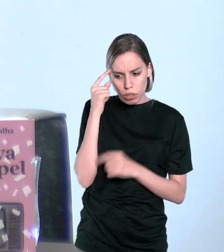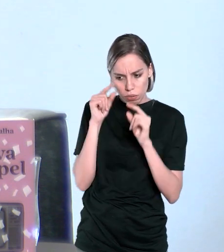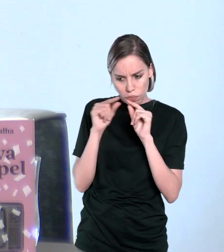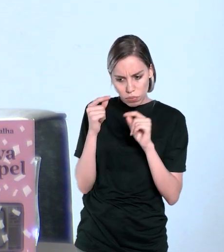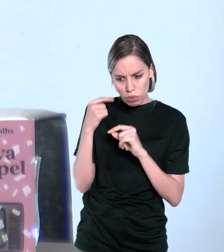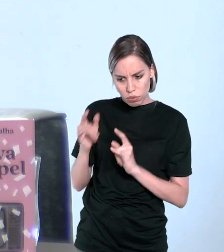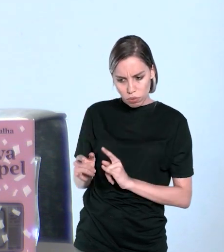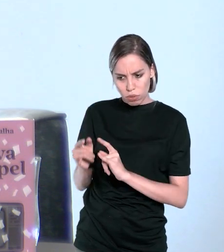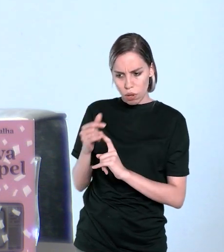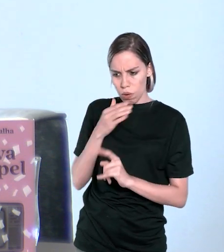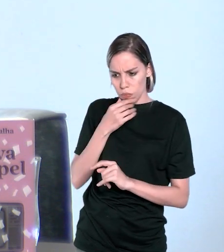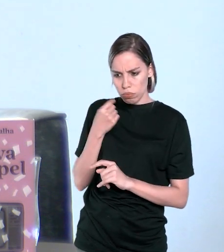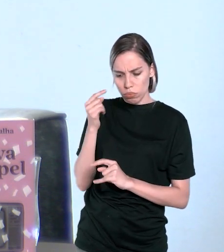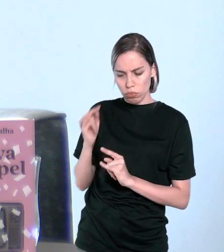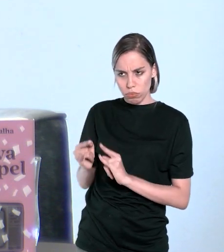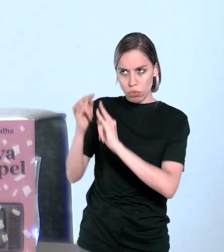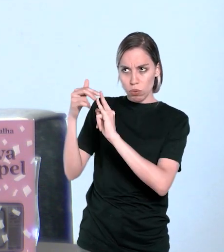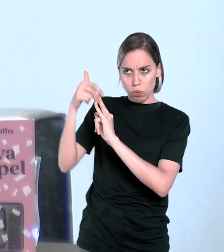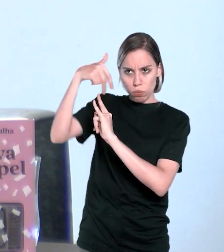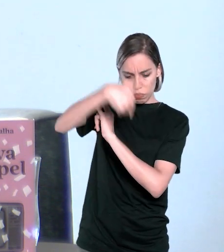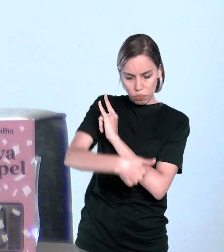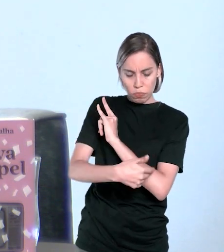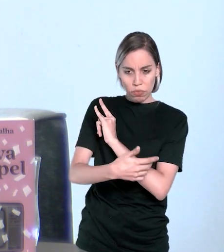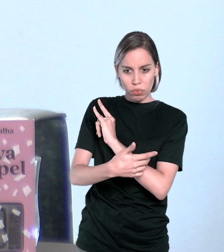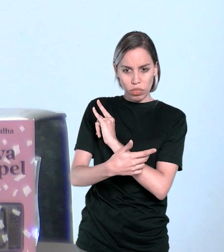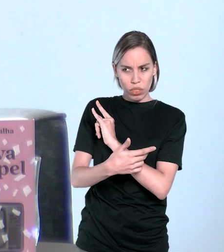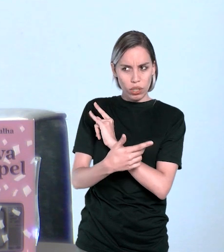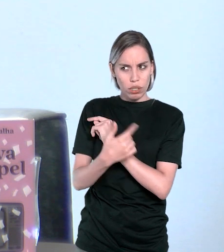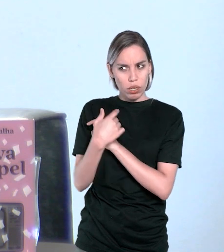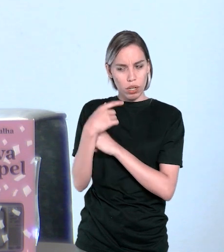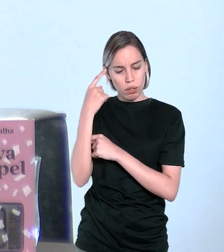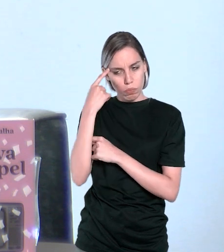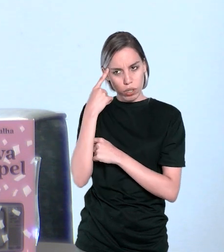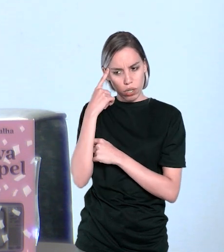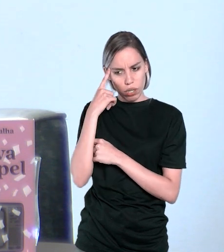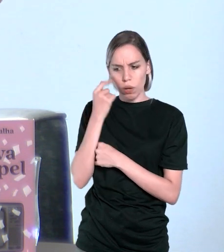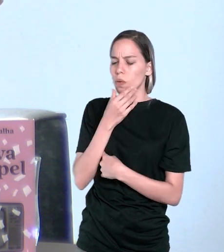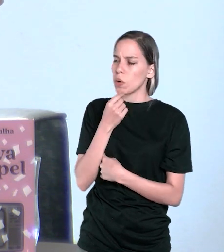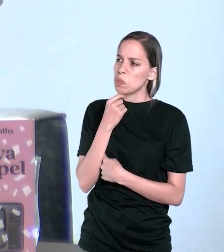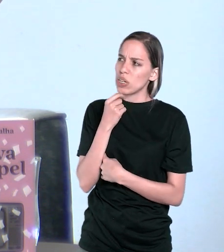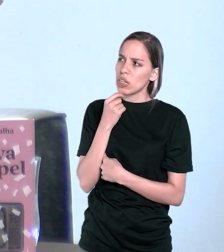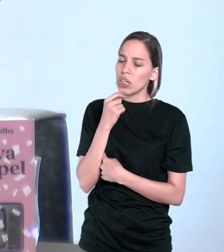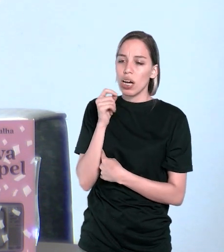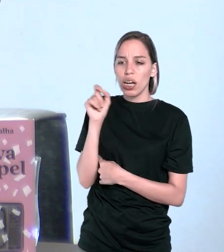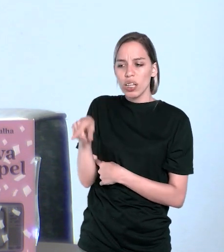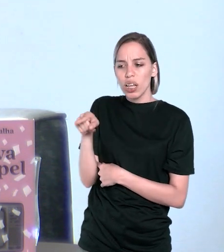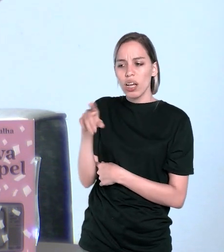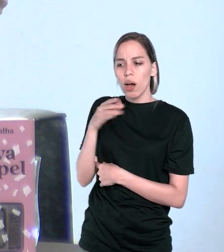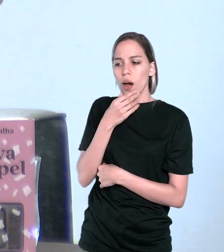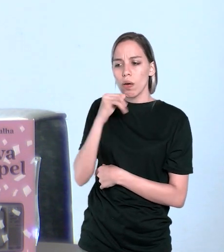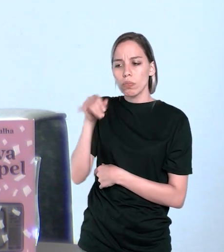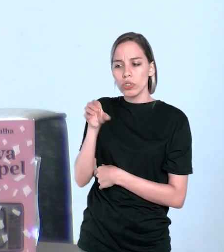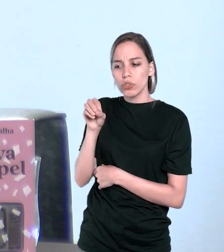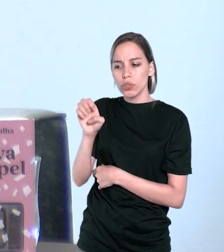Todo um romance pode se desenvolver a partir dessa frase. Quem é Joel? Se ele tinha um hábito, ele já fazia isso há muito tempo, mas por